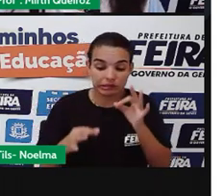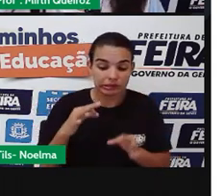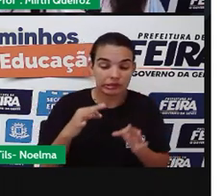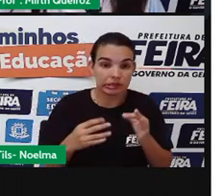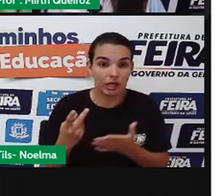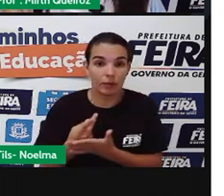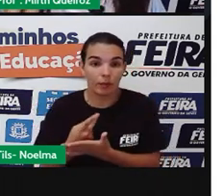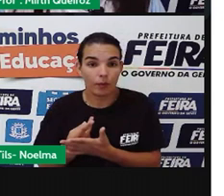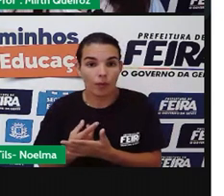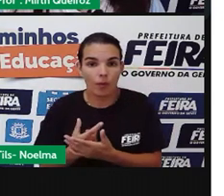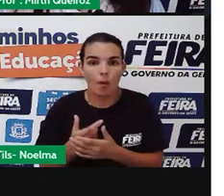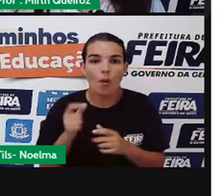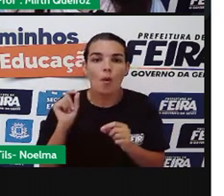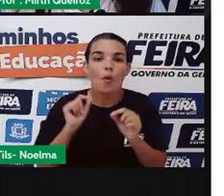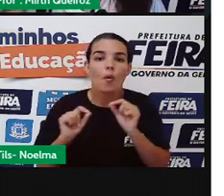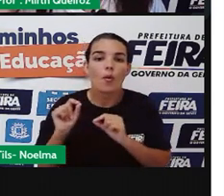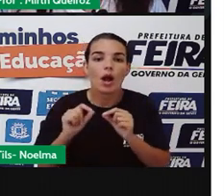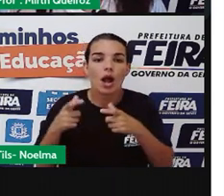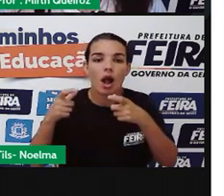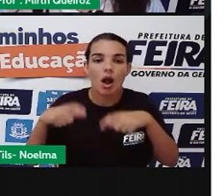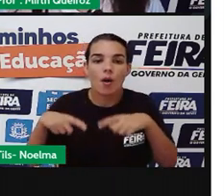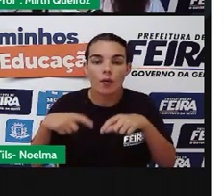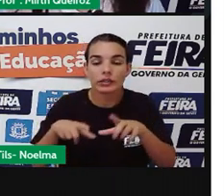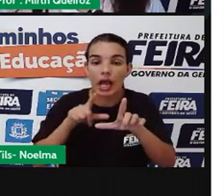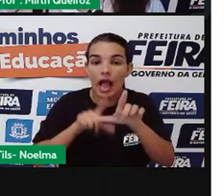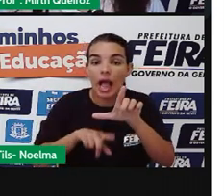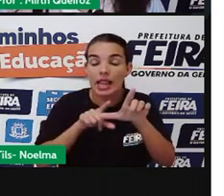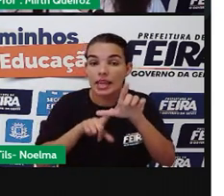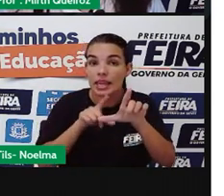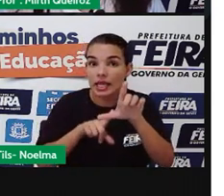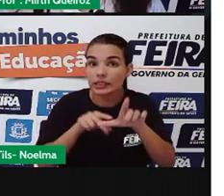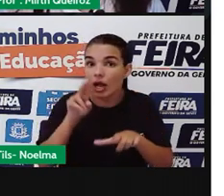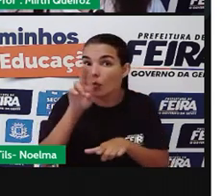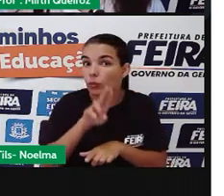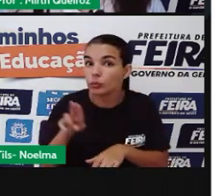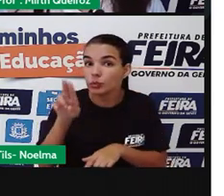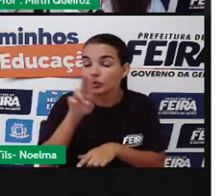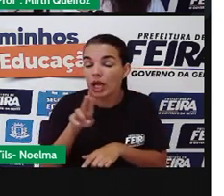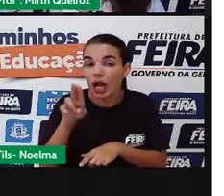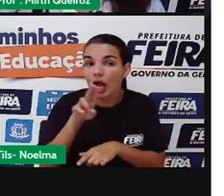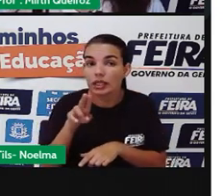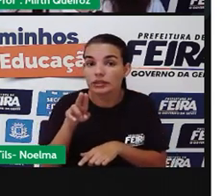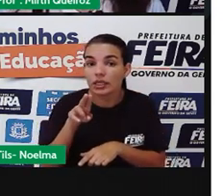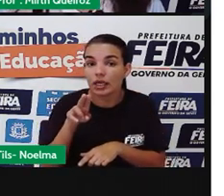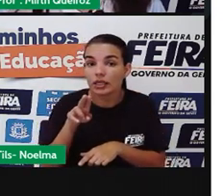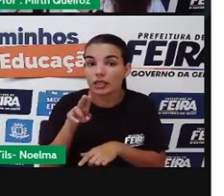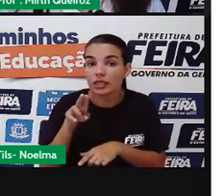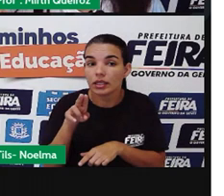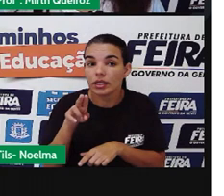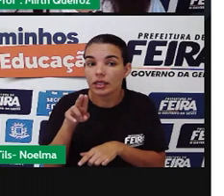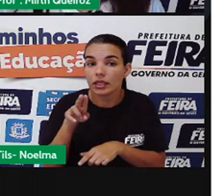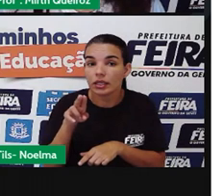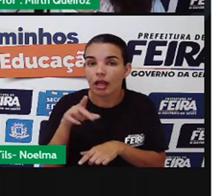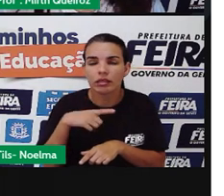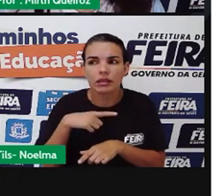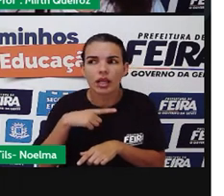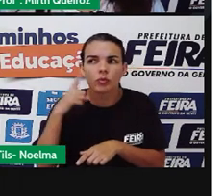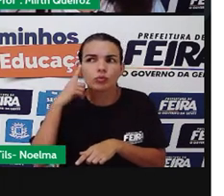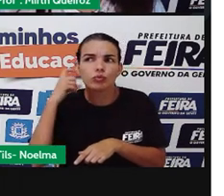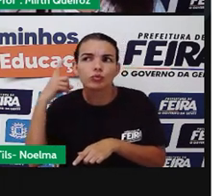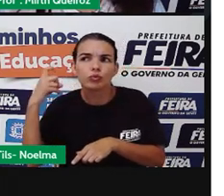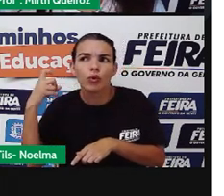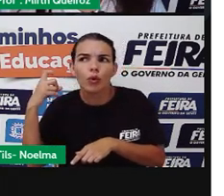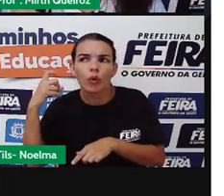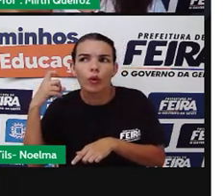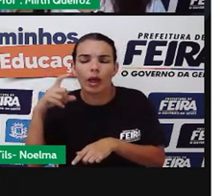irregulares, onde a letra que foi utilizada, nesse caso, apresenta um som